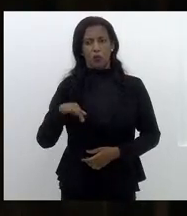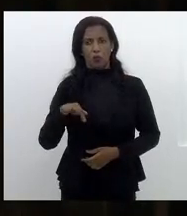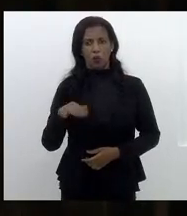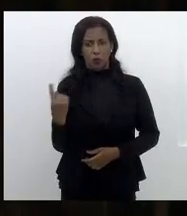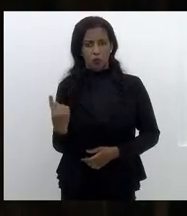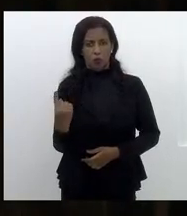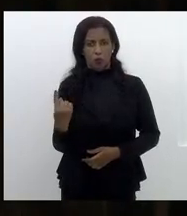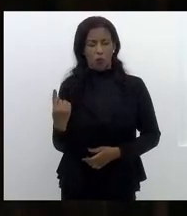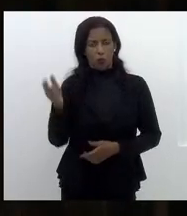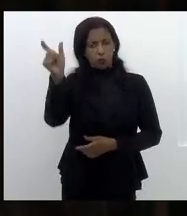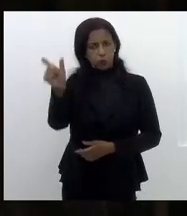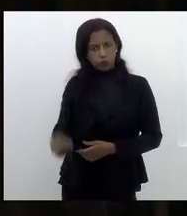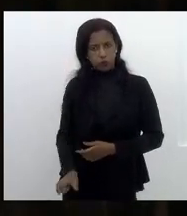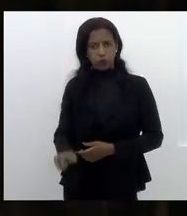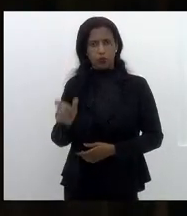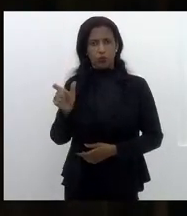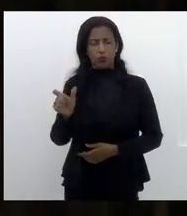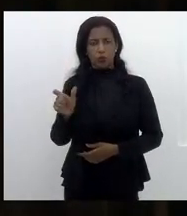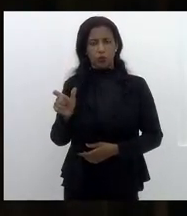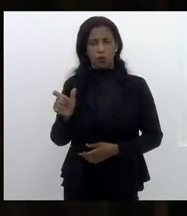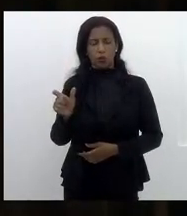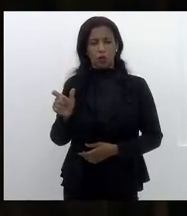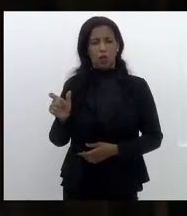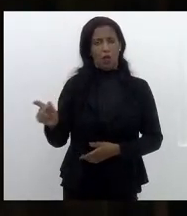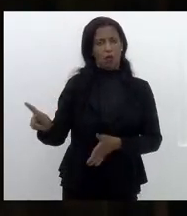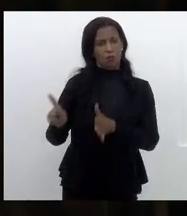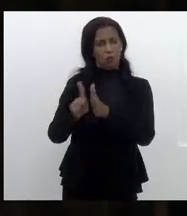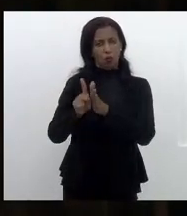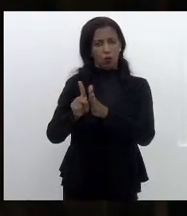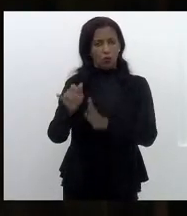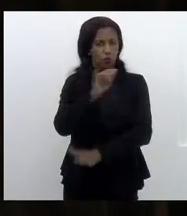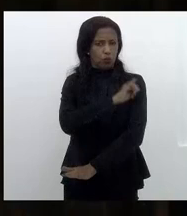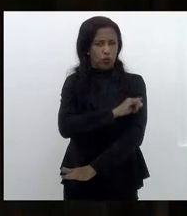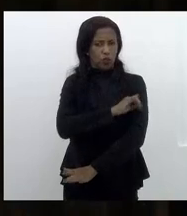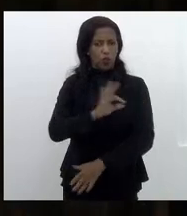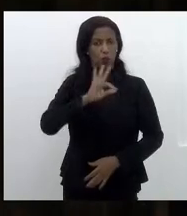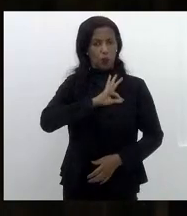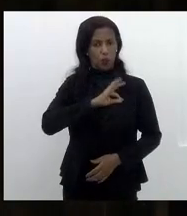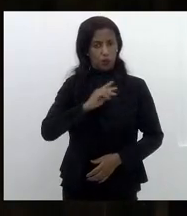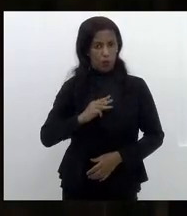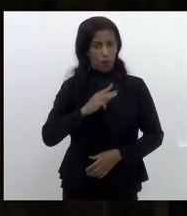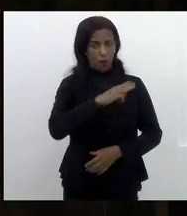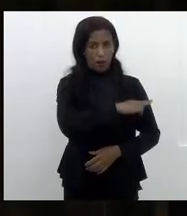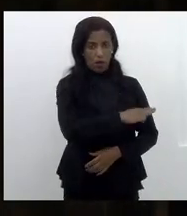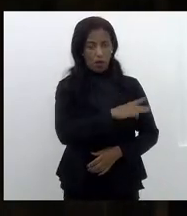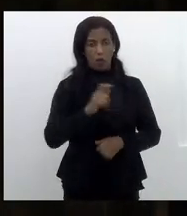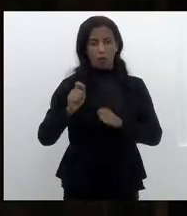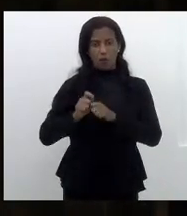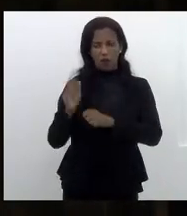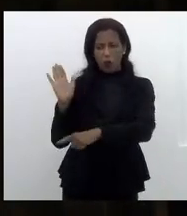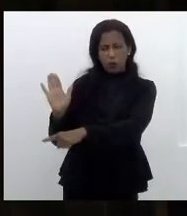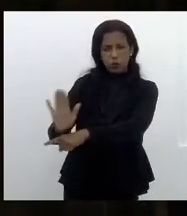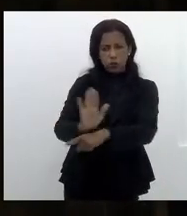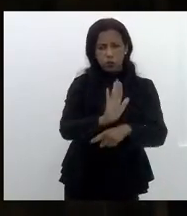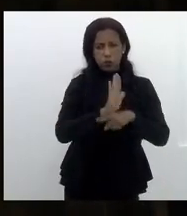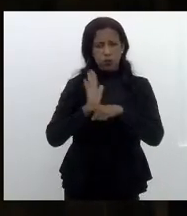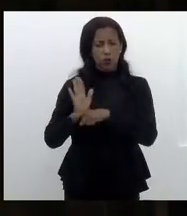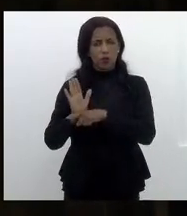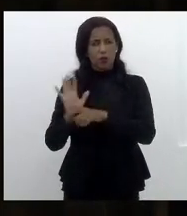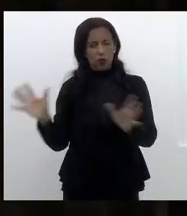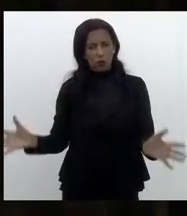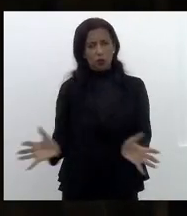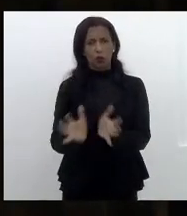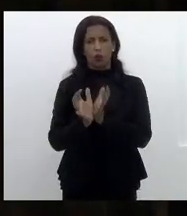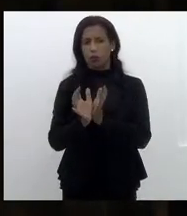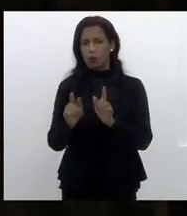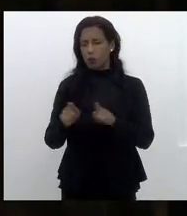que é uma figura conhecida no Rio de Janeiro bravo policial militar e que faz a defesa Incondicional da